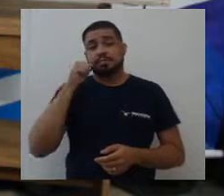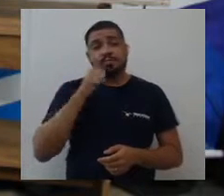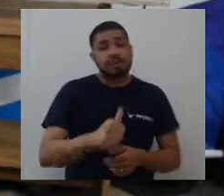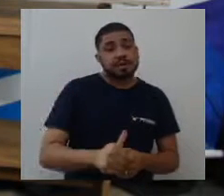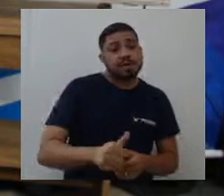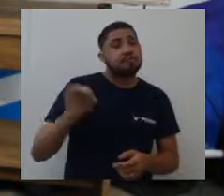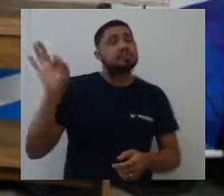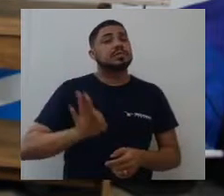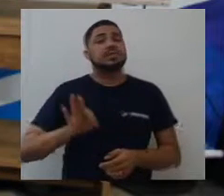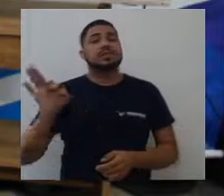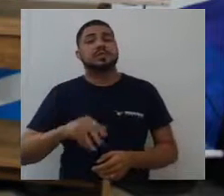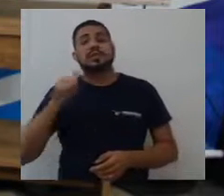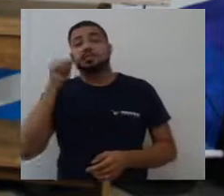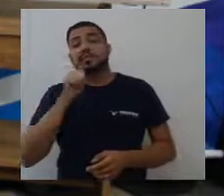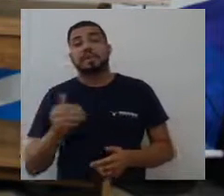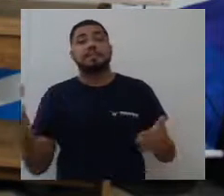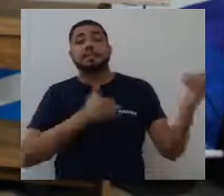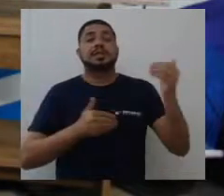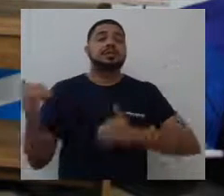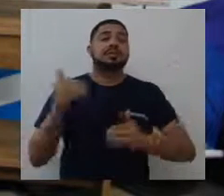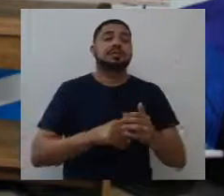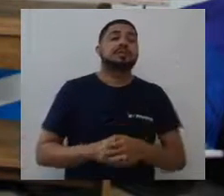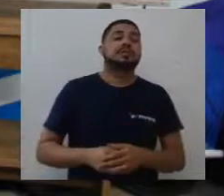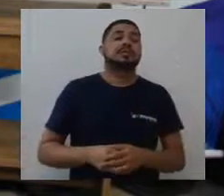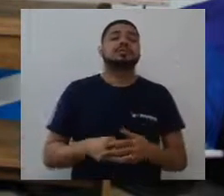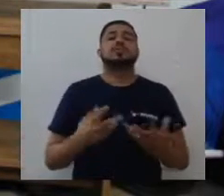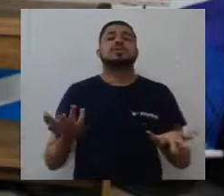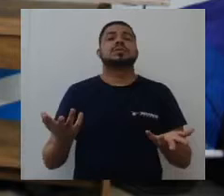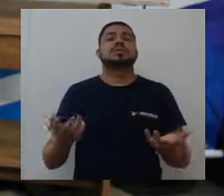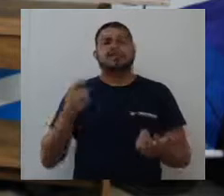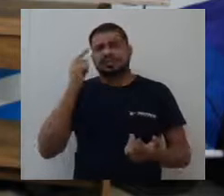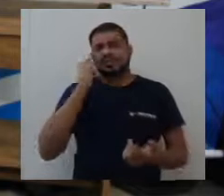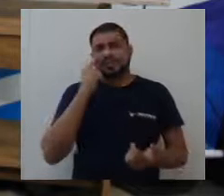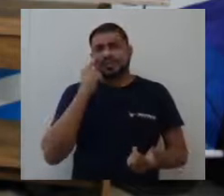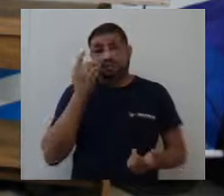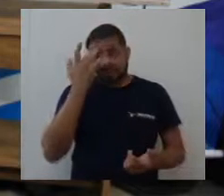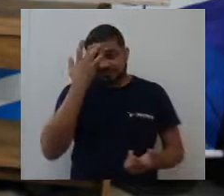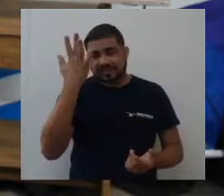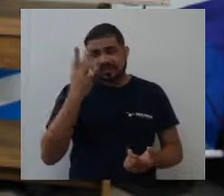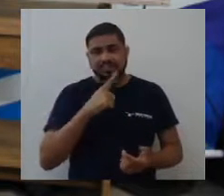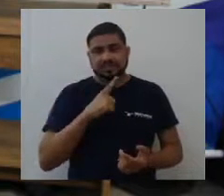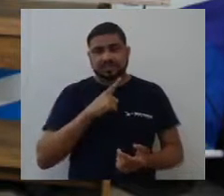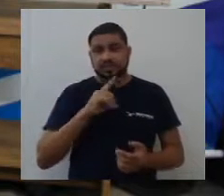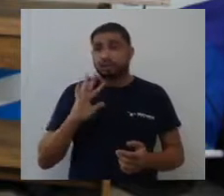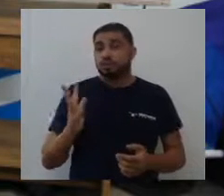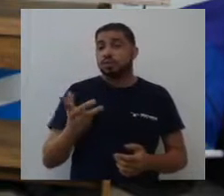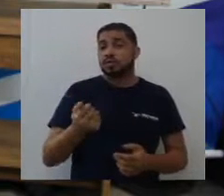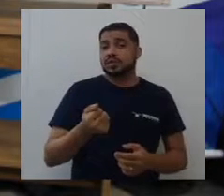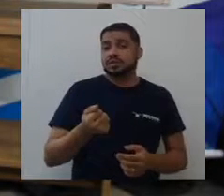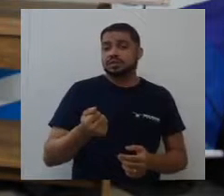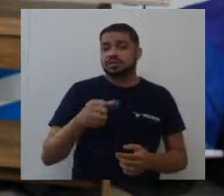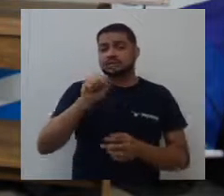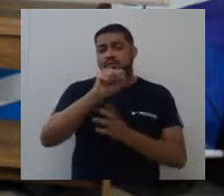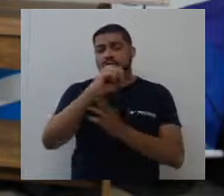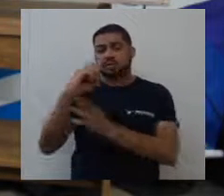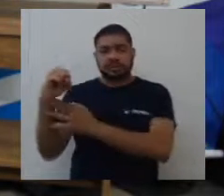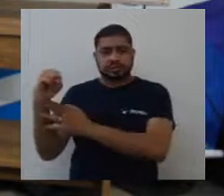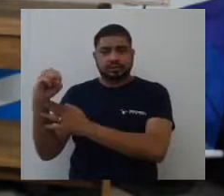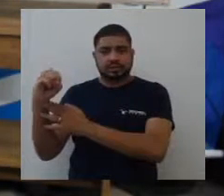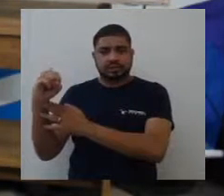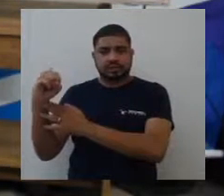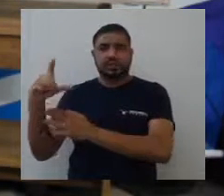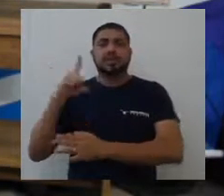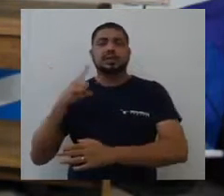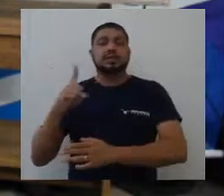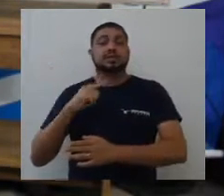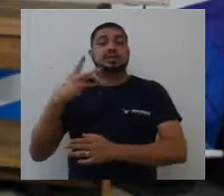a porcentagem de mulheres que participou do concurso foi... Ó, gente, como é fácil. Eu tenho total de candidatos 800 e eu